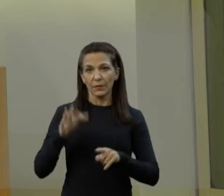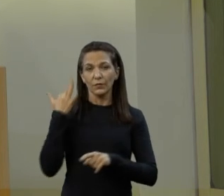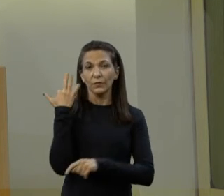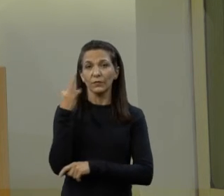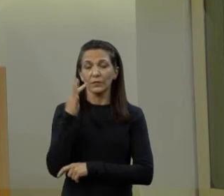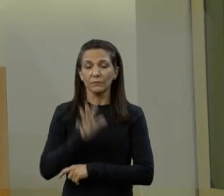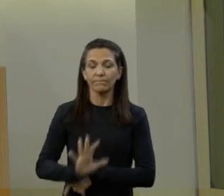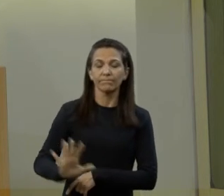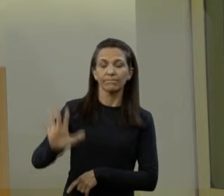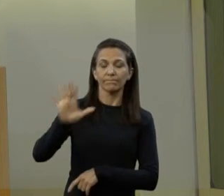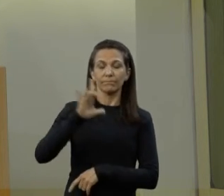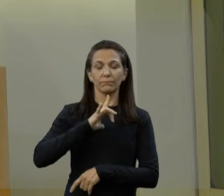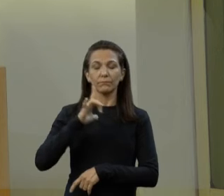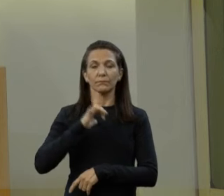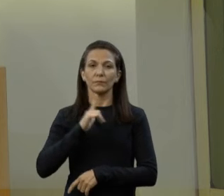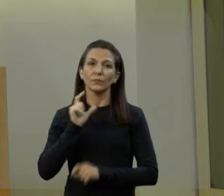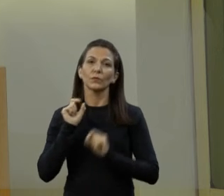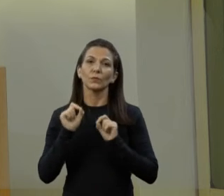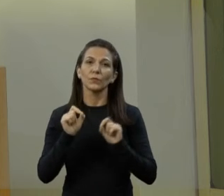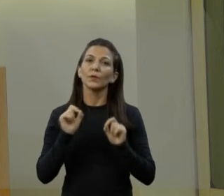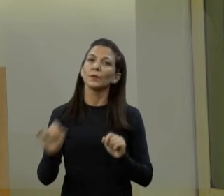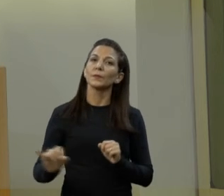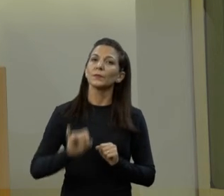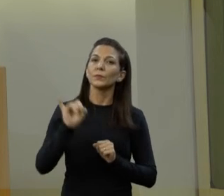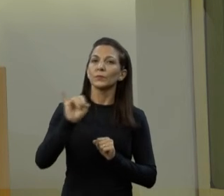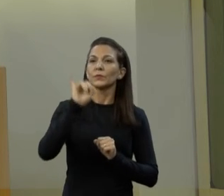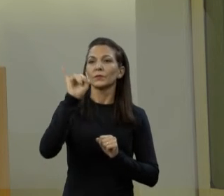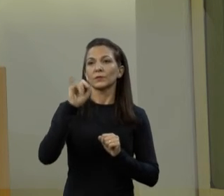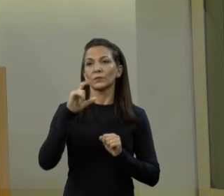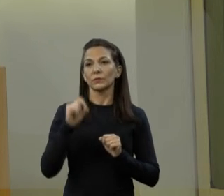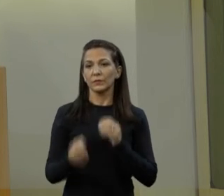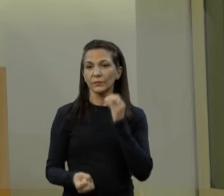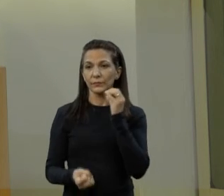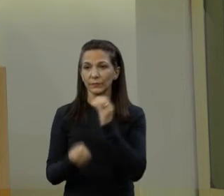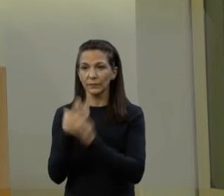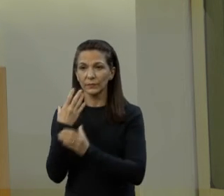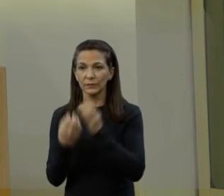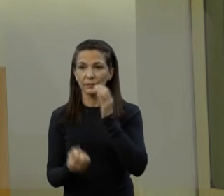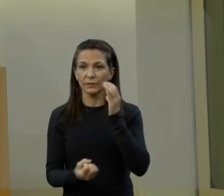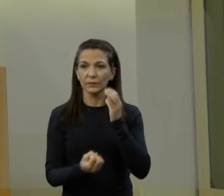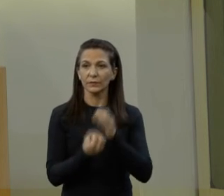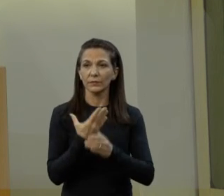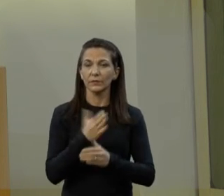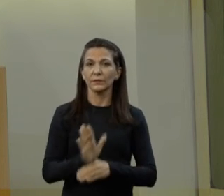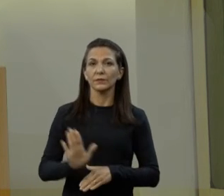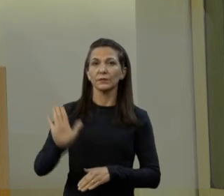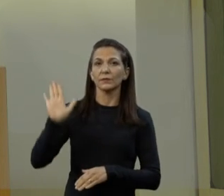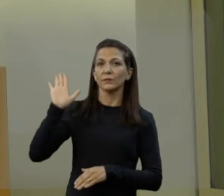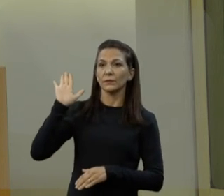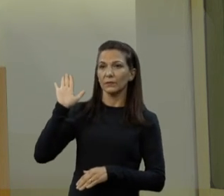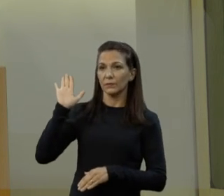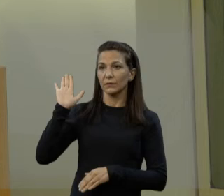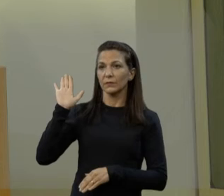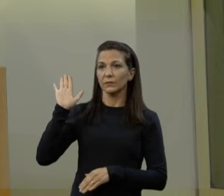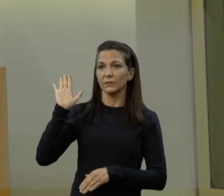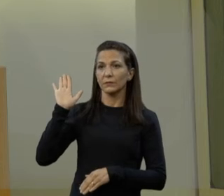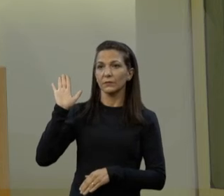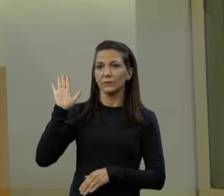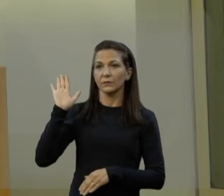da Federação tornou-se extremamente importante e Preside a criação de só faz questão de ordem por